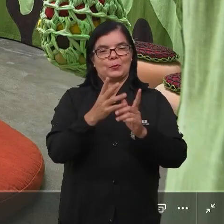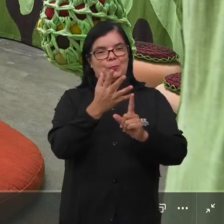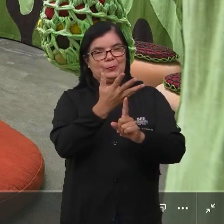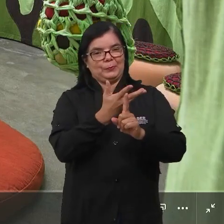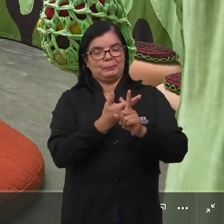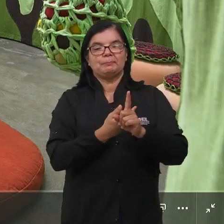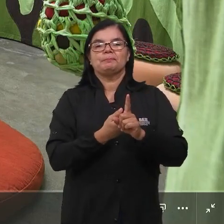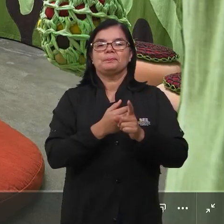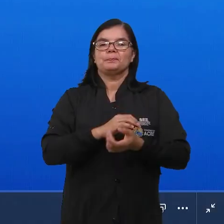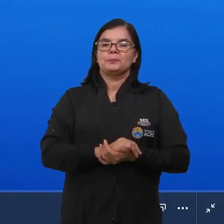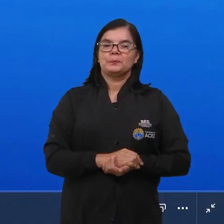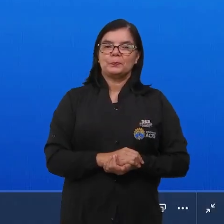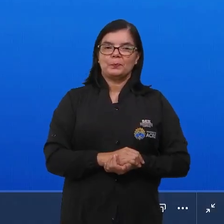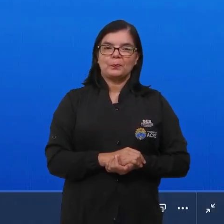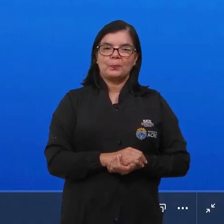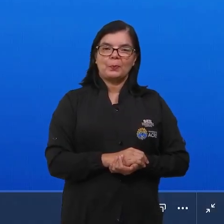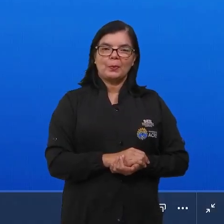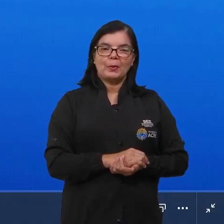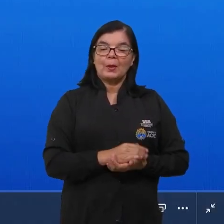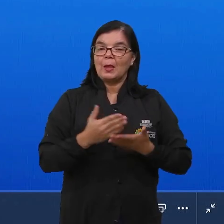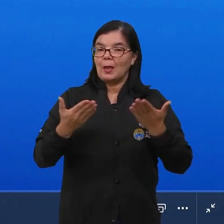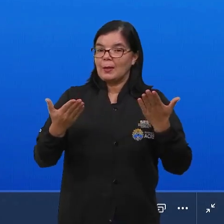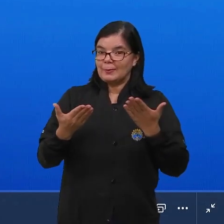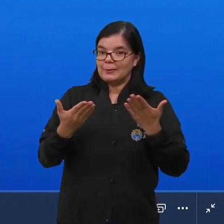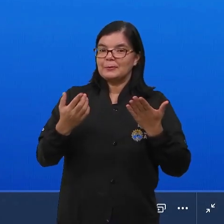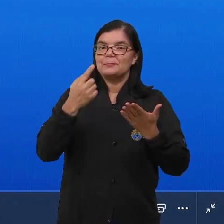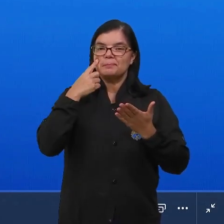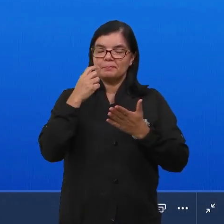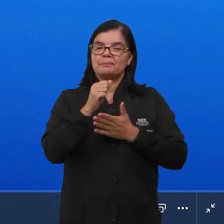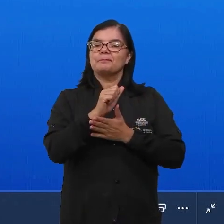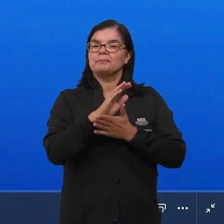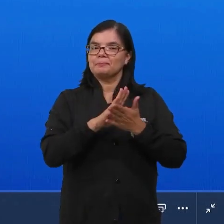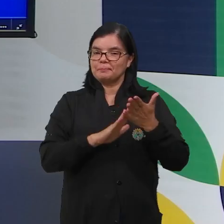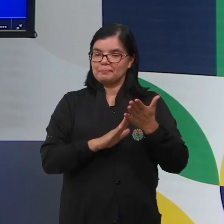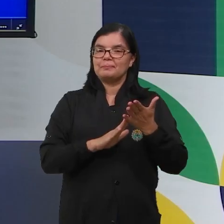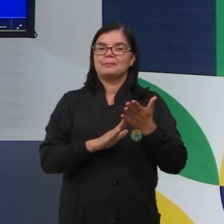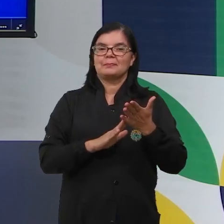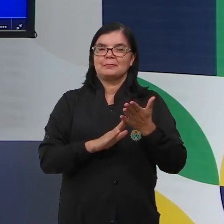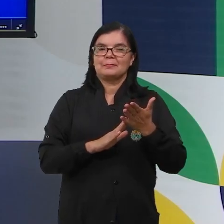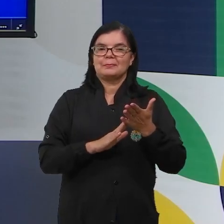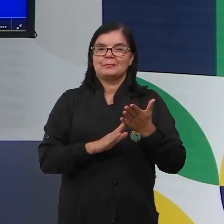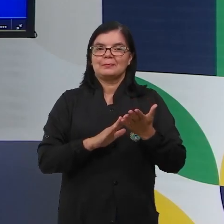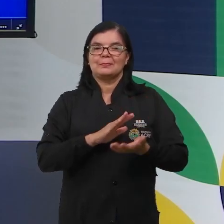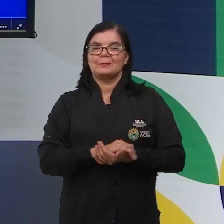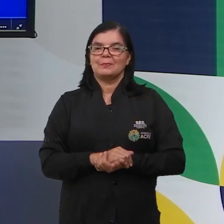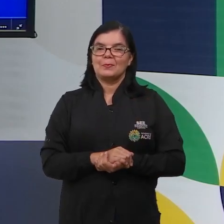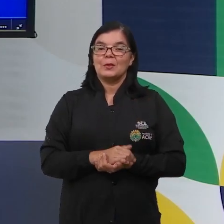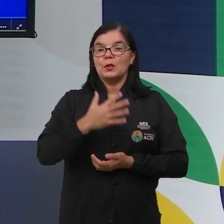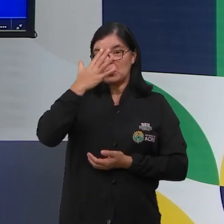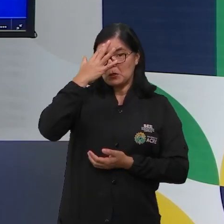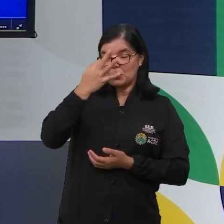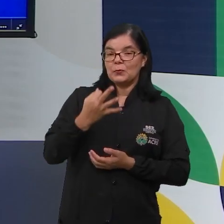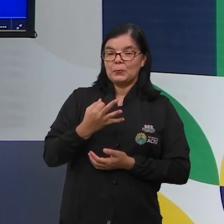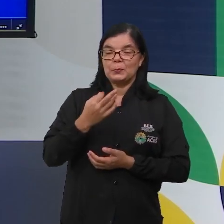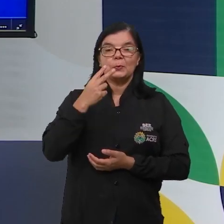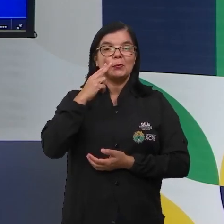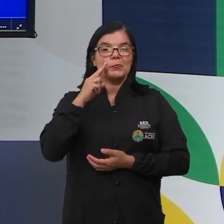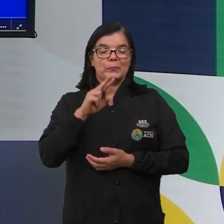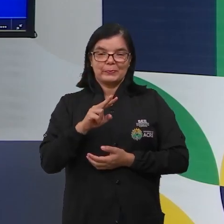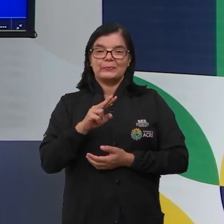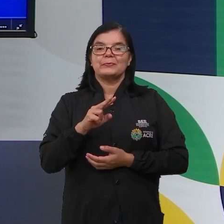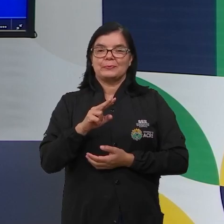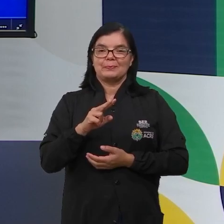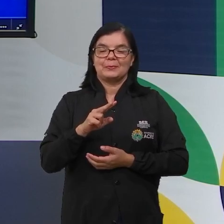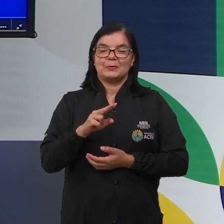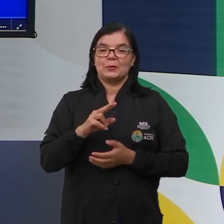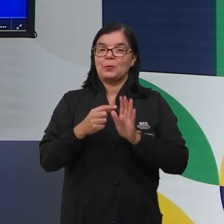É incrível. Agora, vamos para a nossa parte, que é de confirmar tudo isso que a gente viu sobre